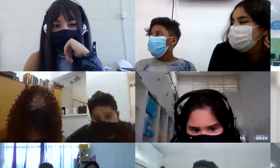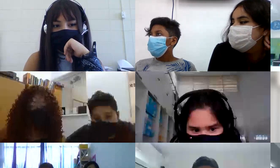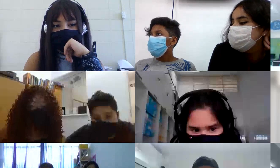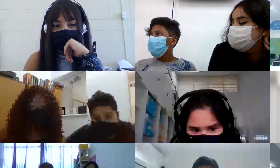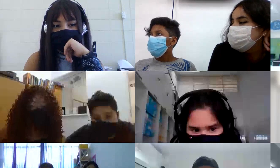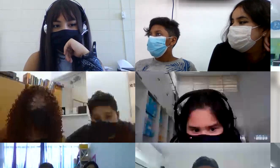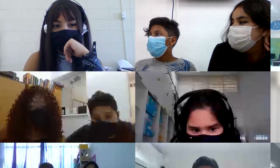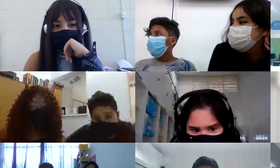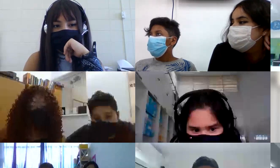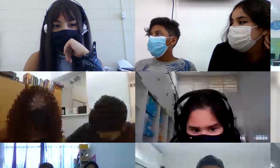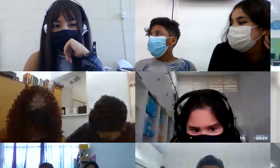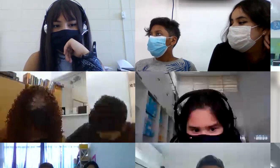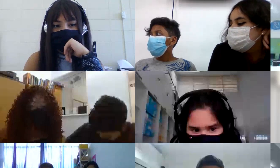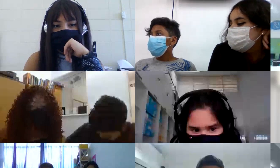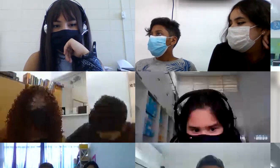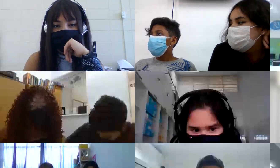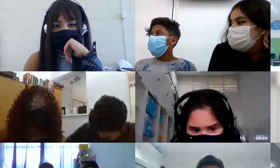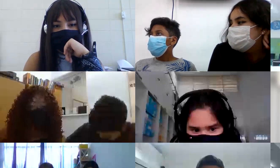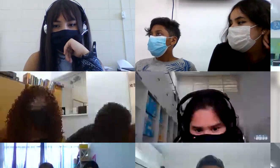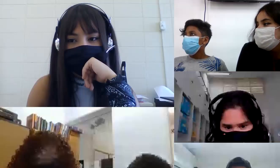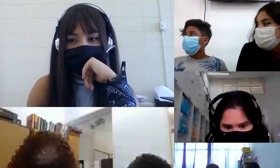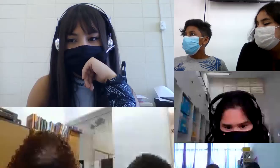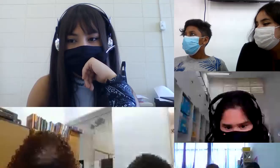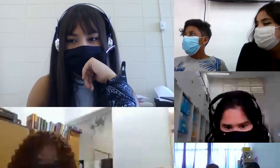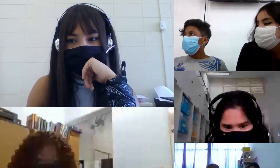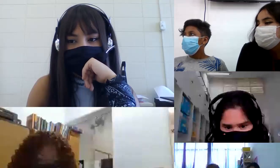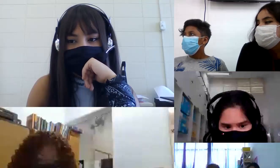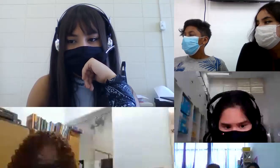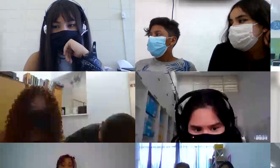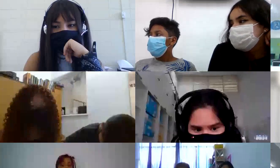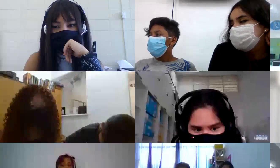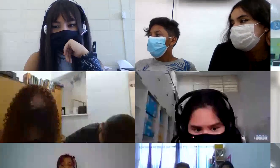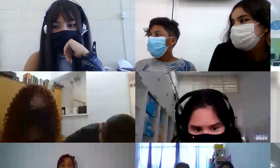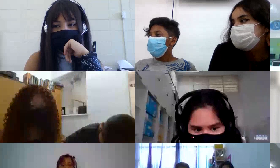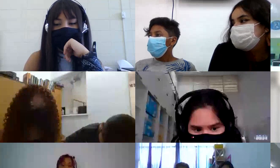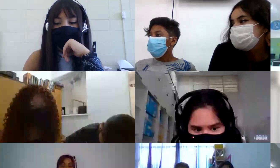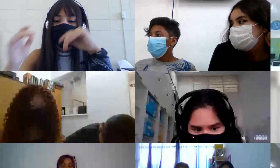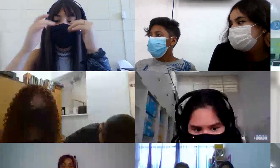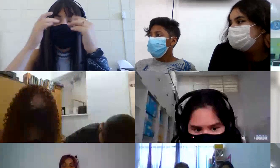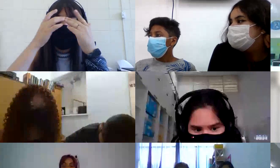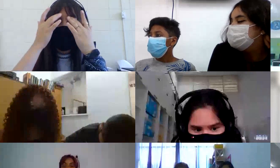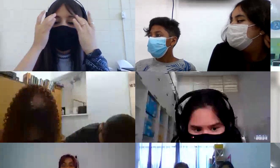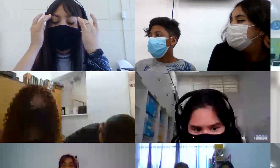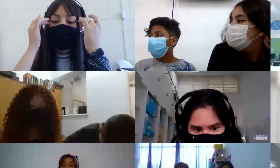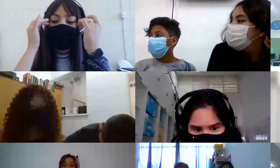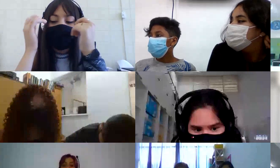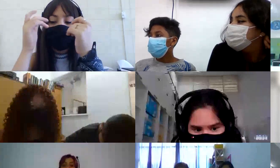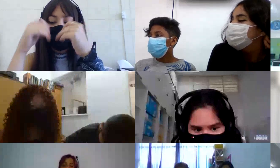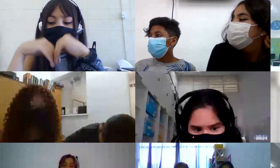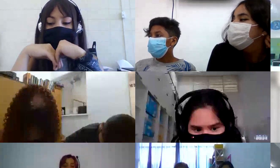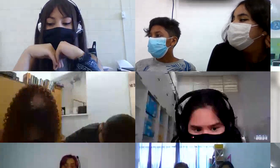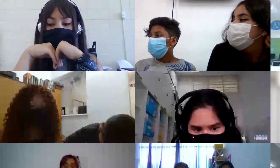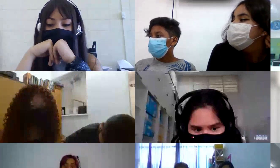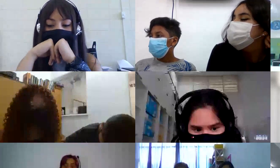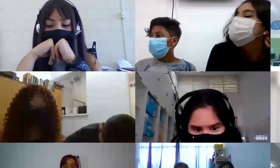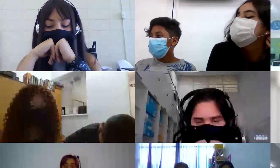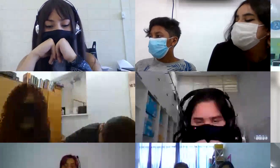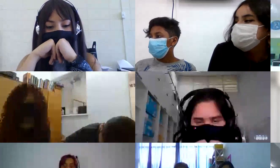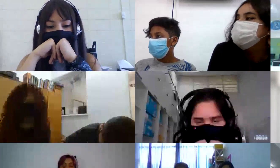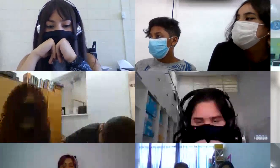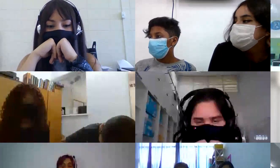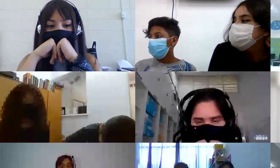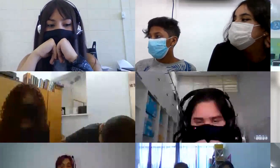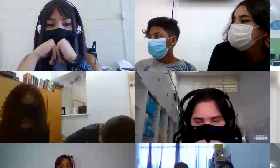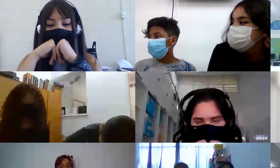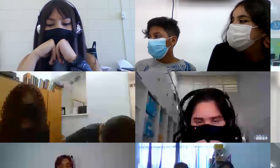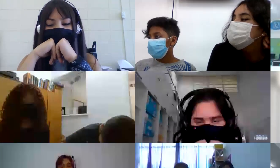fosse criar espaços para escutar adolescente, para adolescente poder falar, escutar... principalmente esses grilos